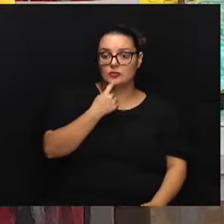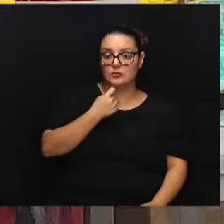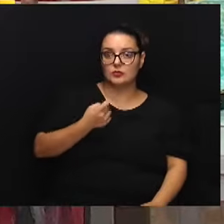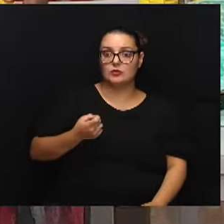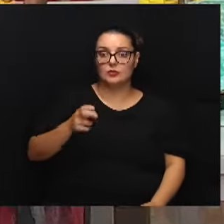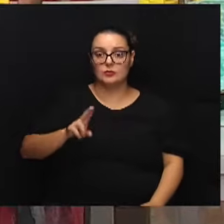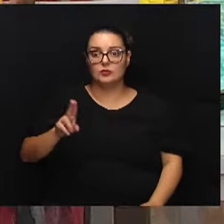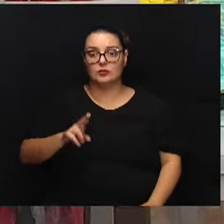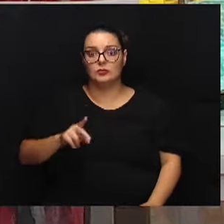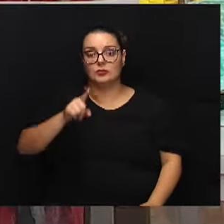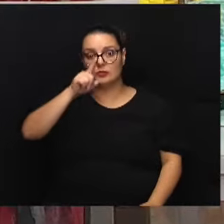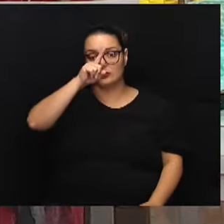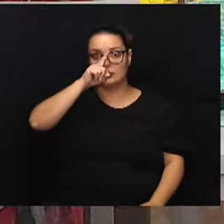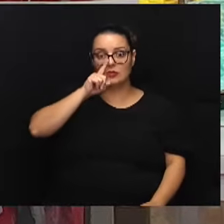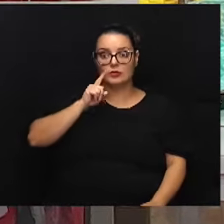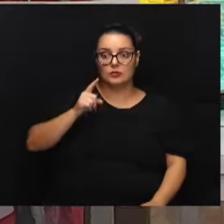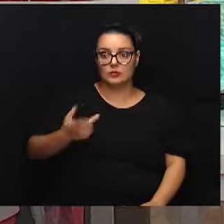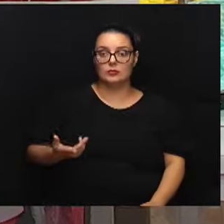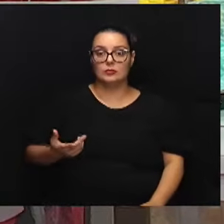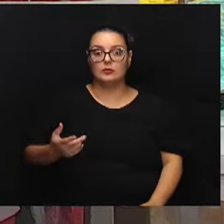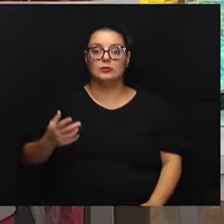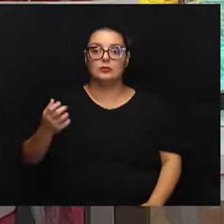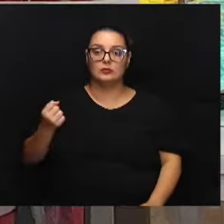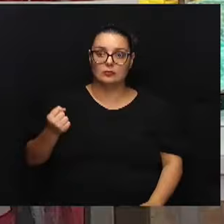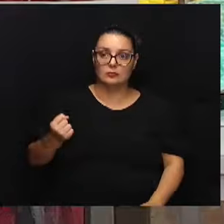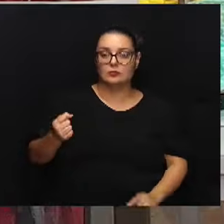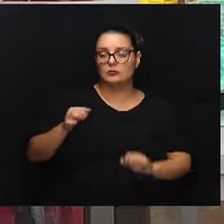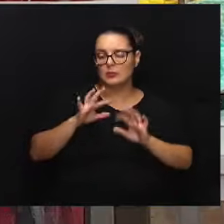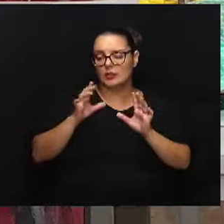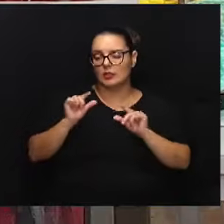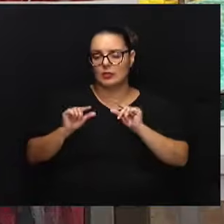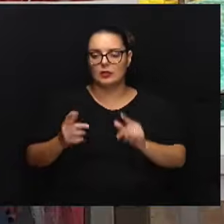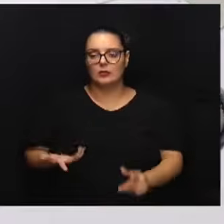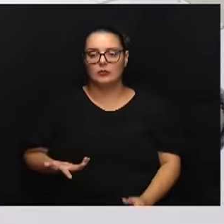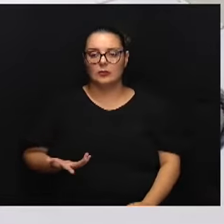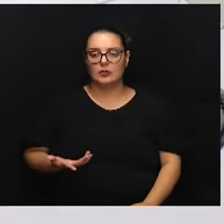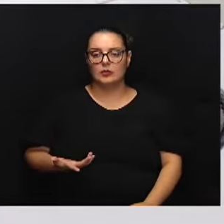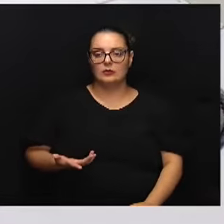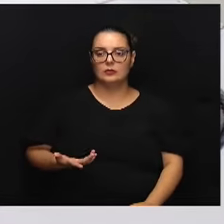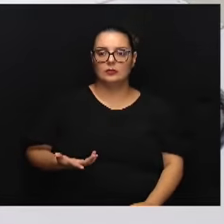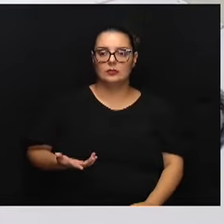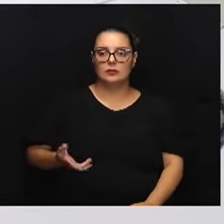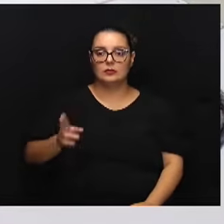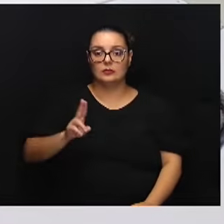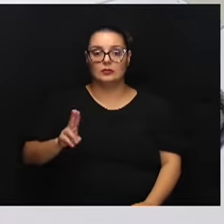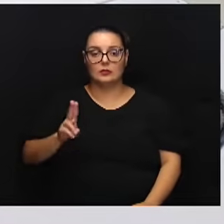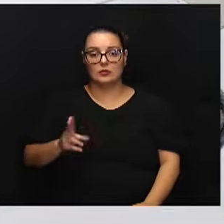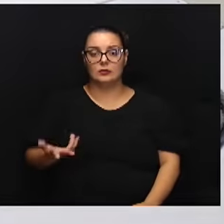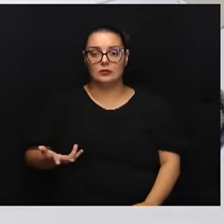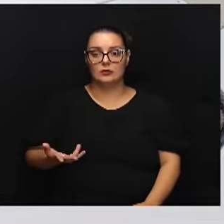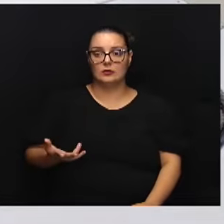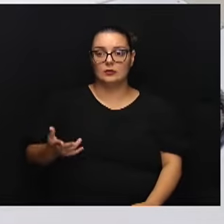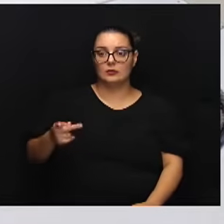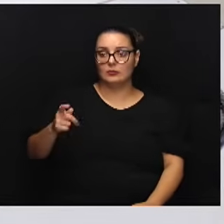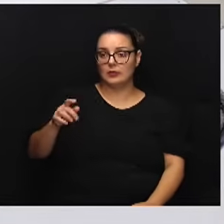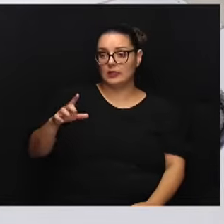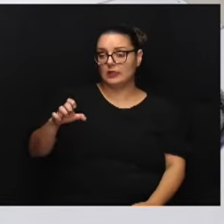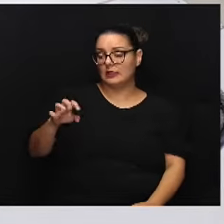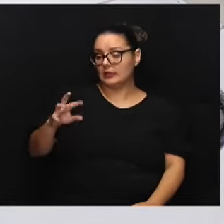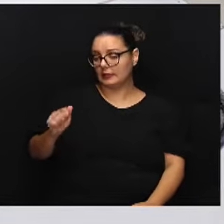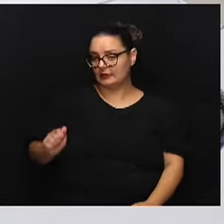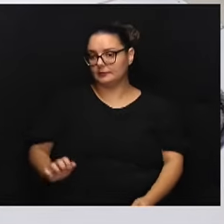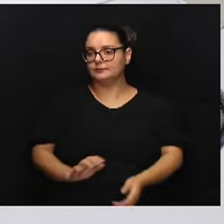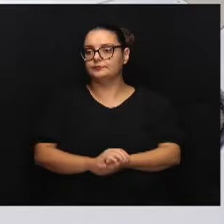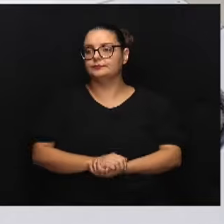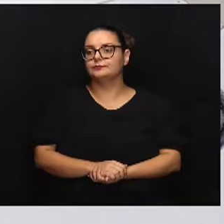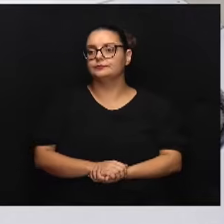o amarelo, vou usar o branco para clarear um pouquinho. E a gente vai usar esse tipo de paleta